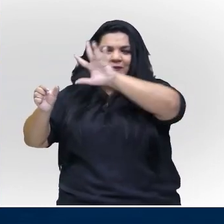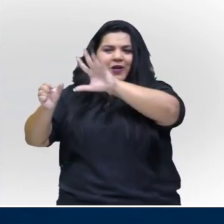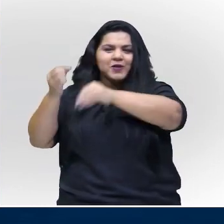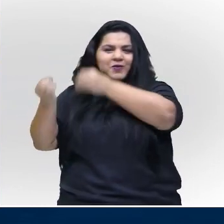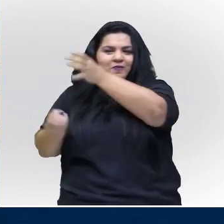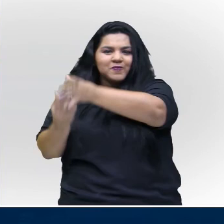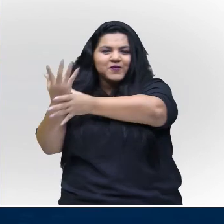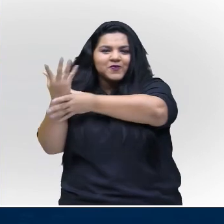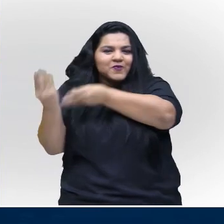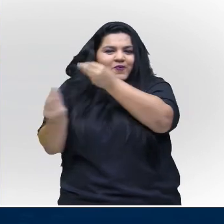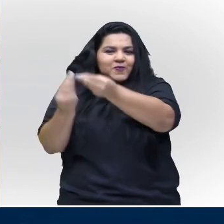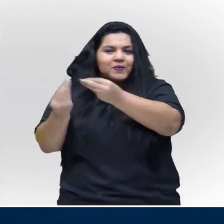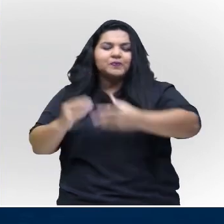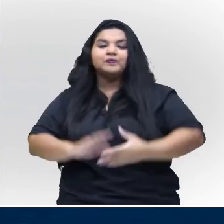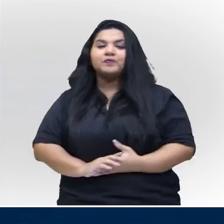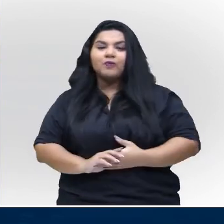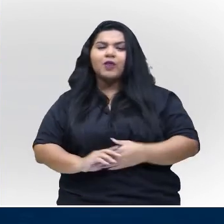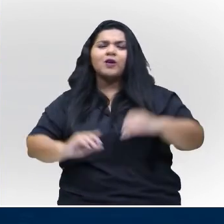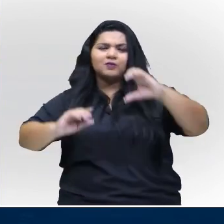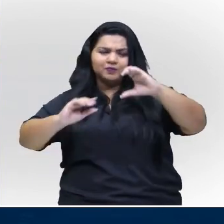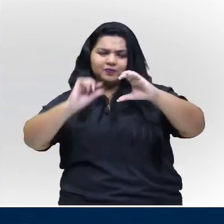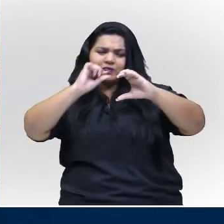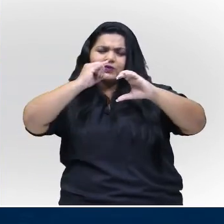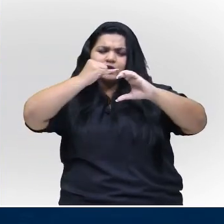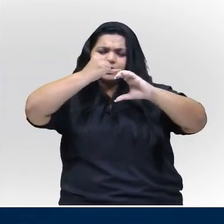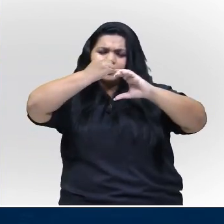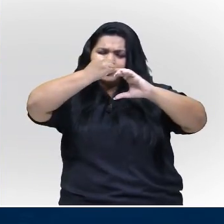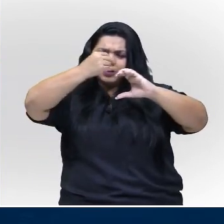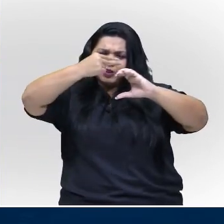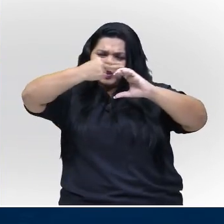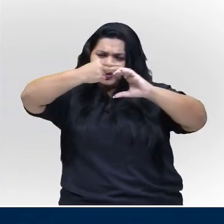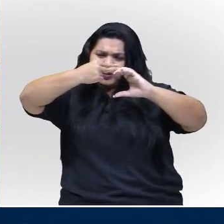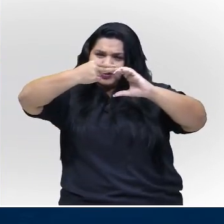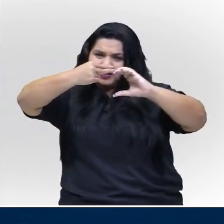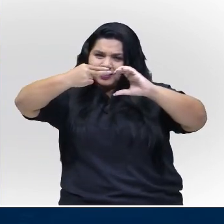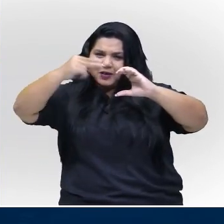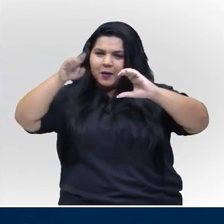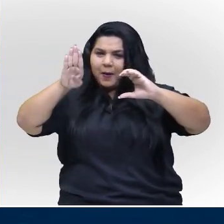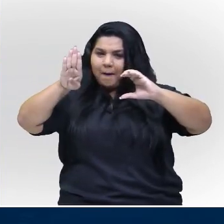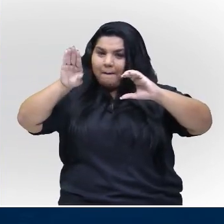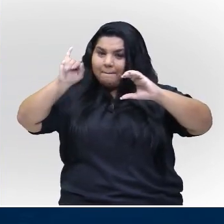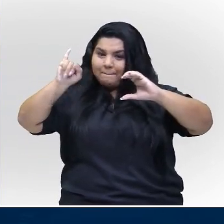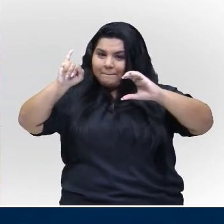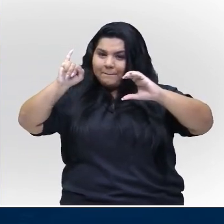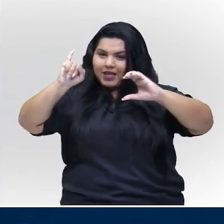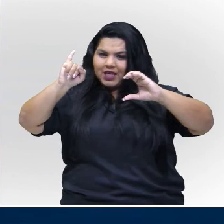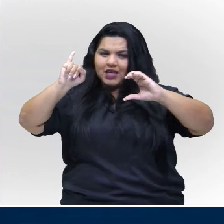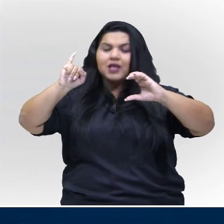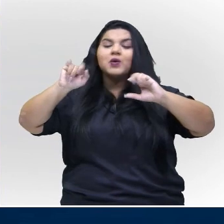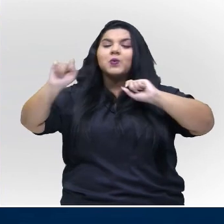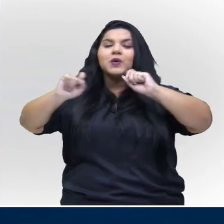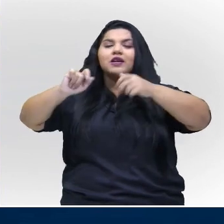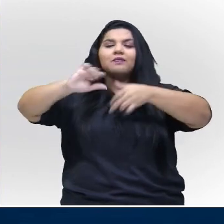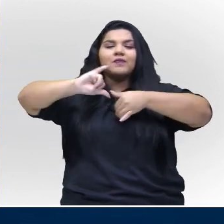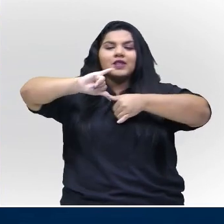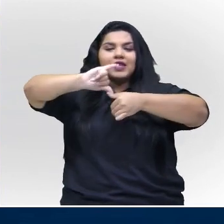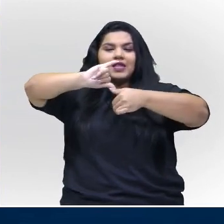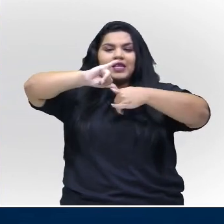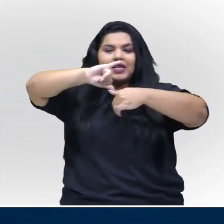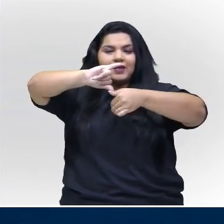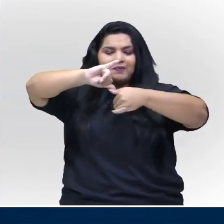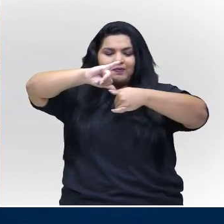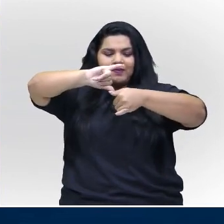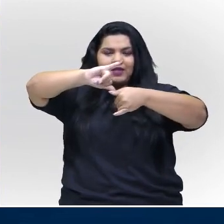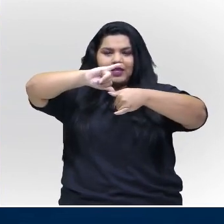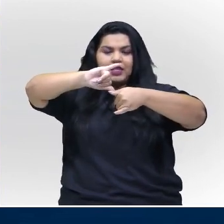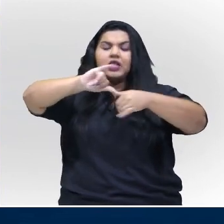tem aí ó, duas camadas de lipídios, né, aquela famosa bicamada de lipídios, e aí nós temos